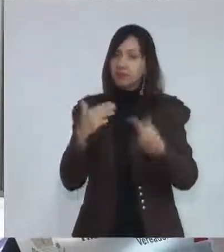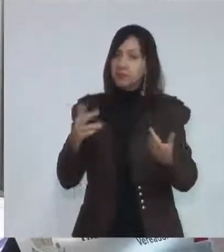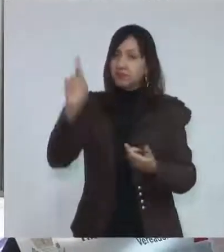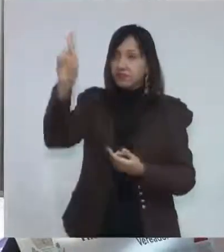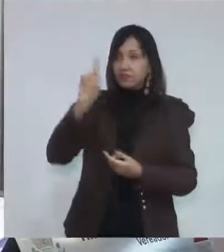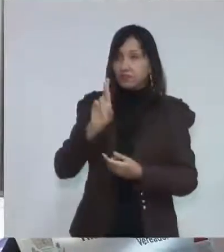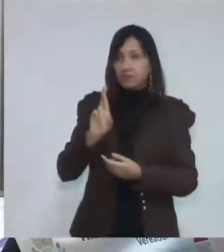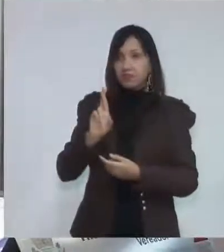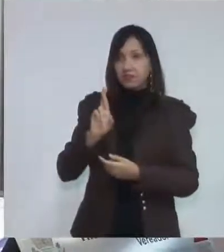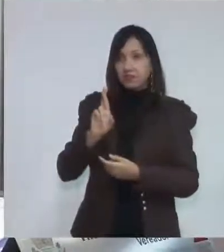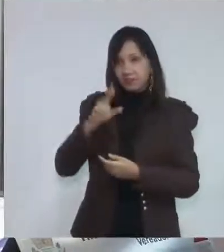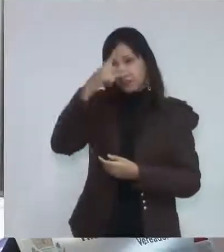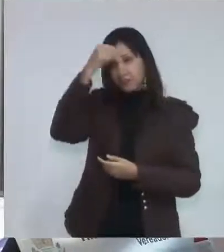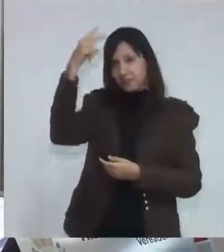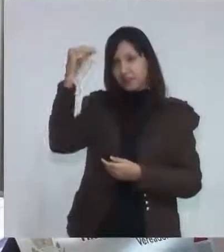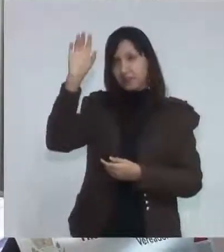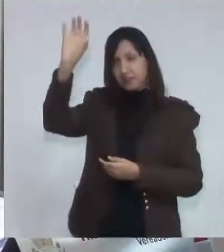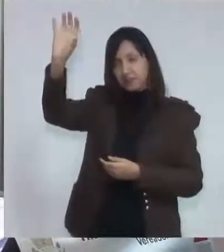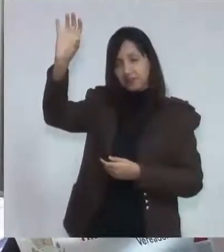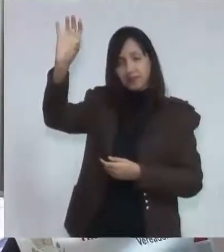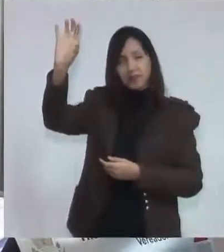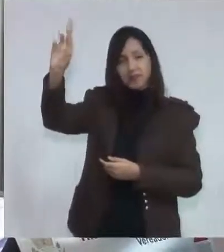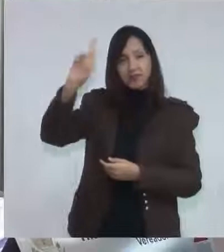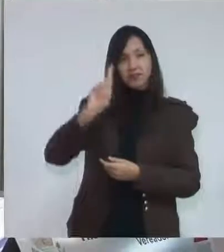virá lá de cima, de qualquer forma, mas me parece